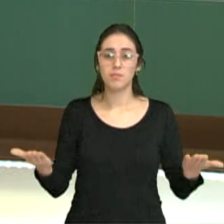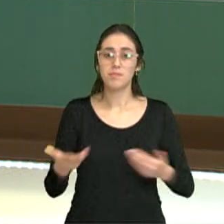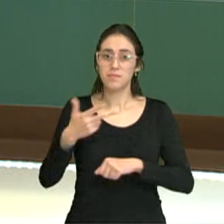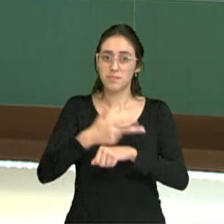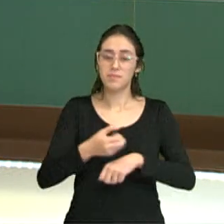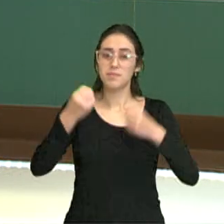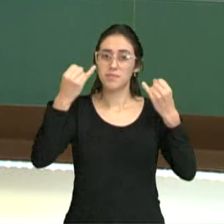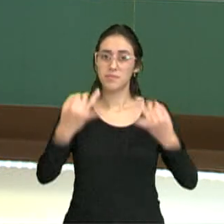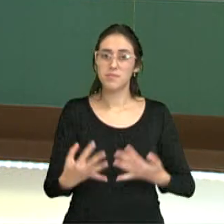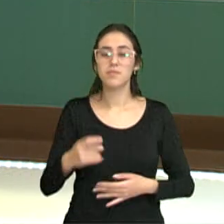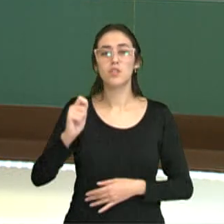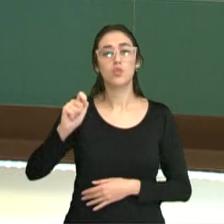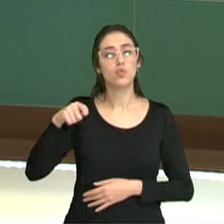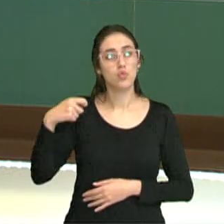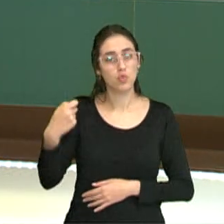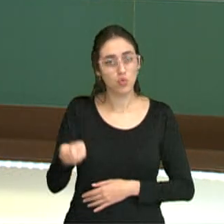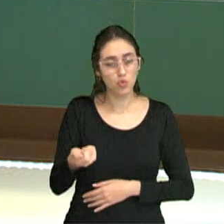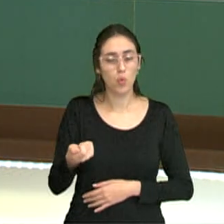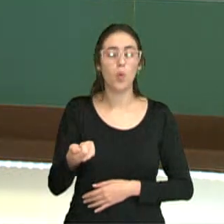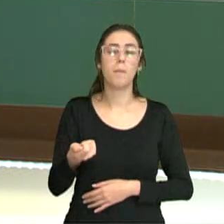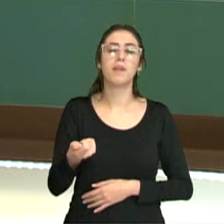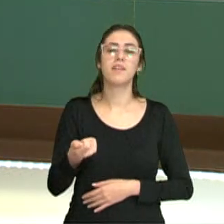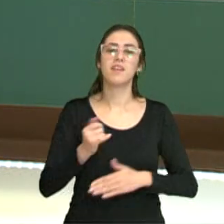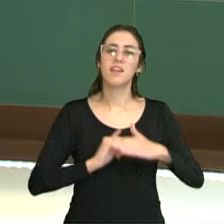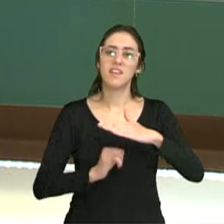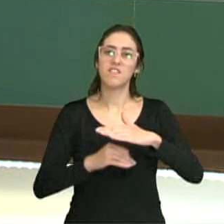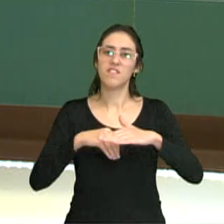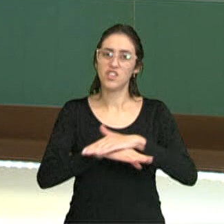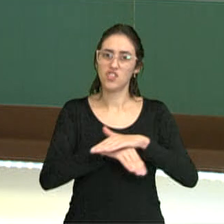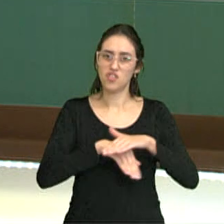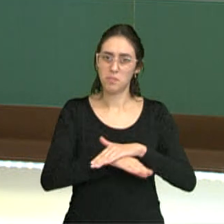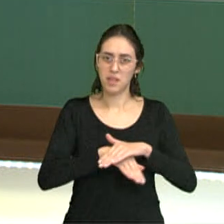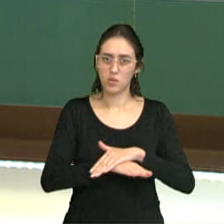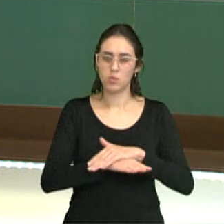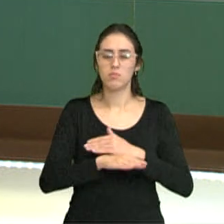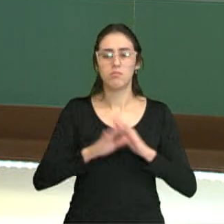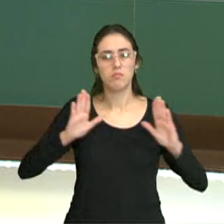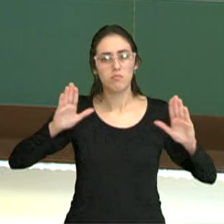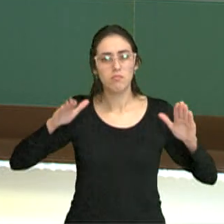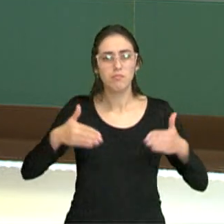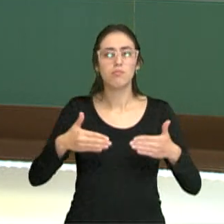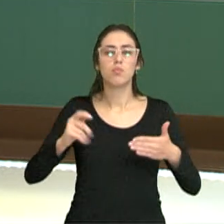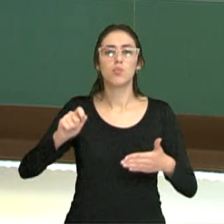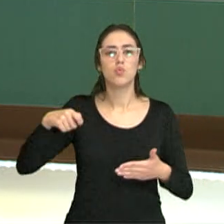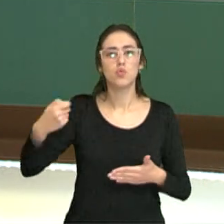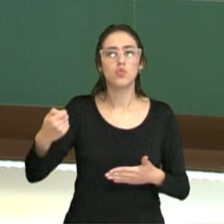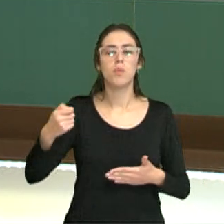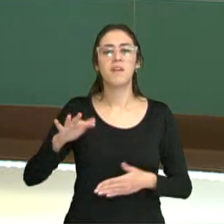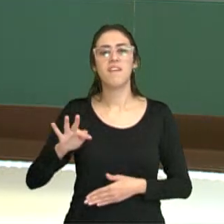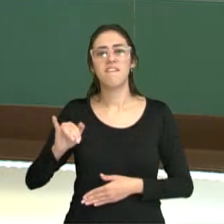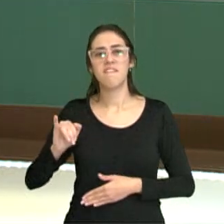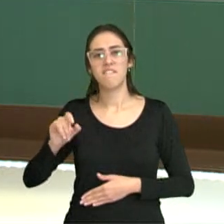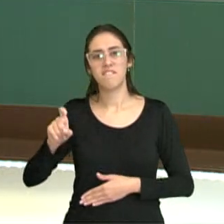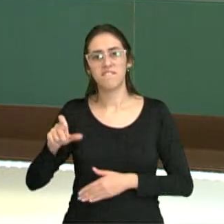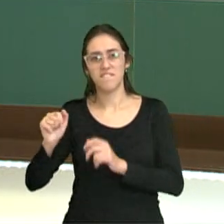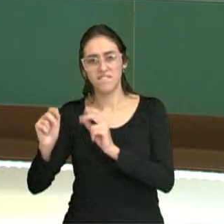nós conversamos exatamente sobre investimentos, especificamente